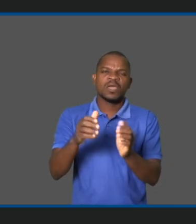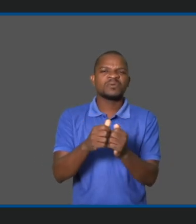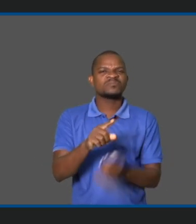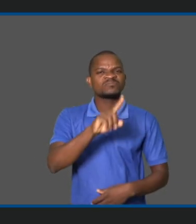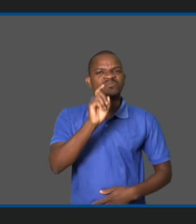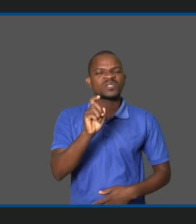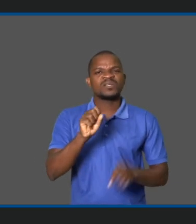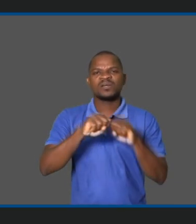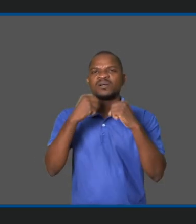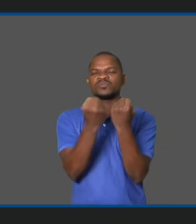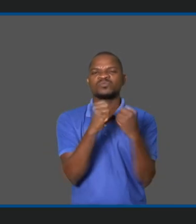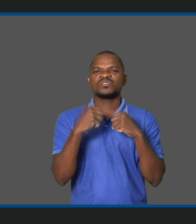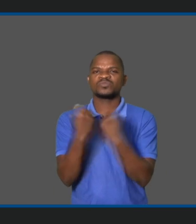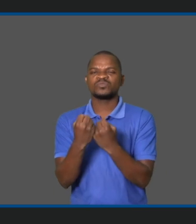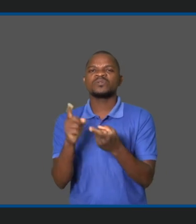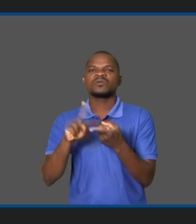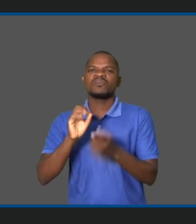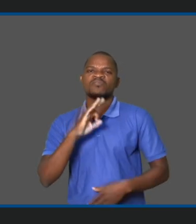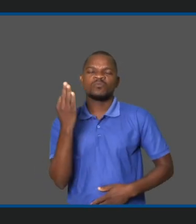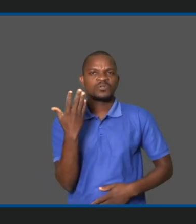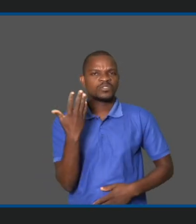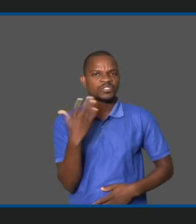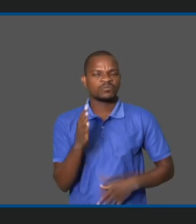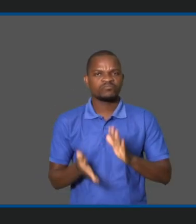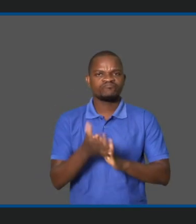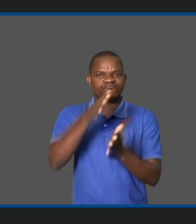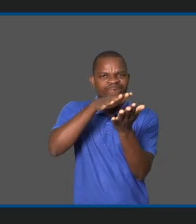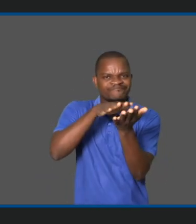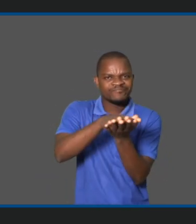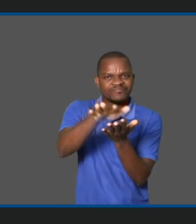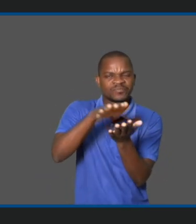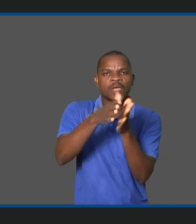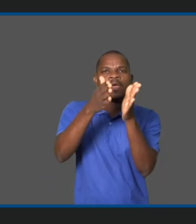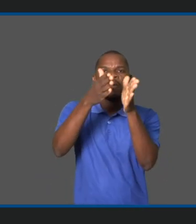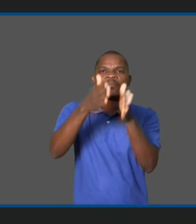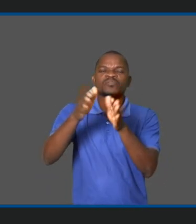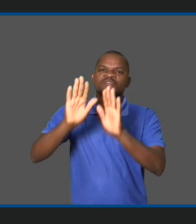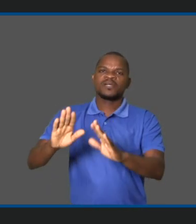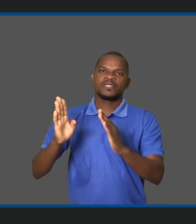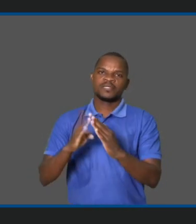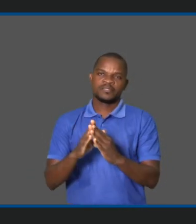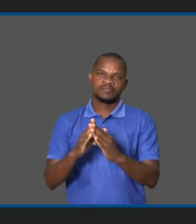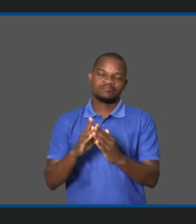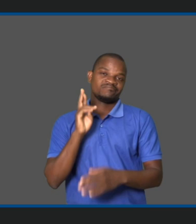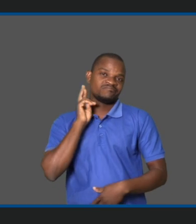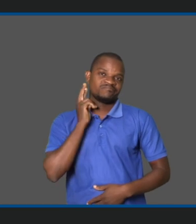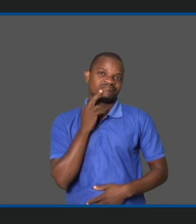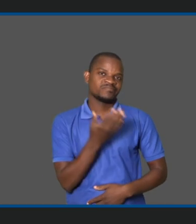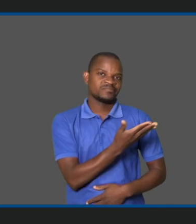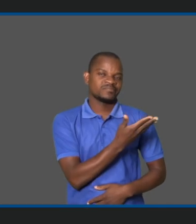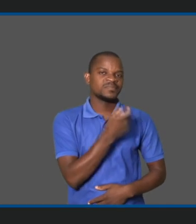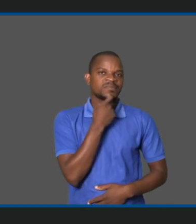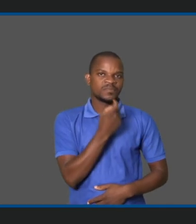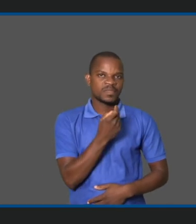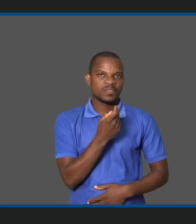pessoas que fiquem em casa? Sim. Nós criamos duas comissões técnicas. Uma